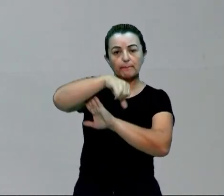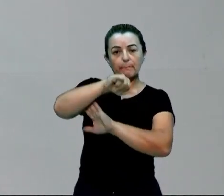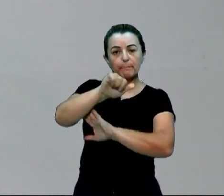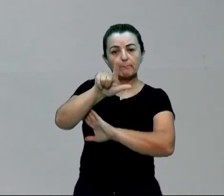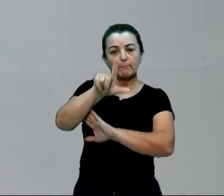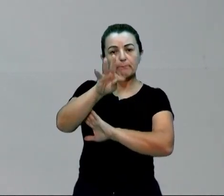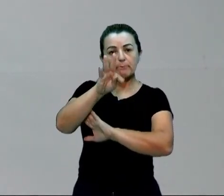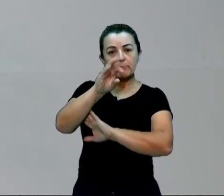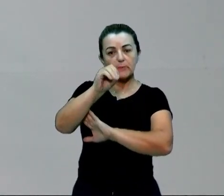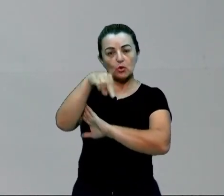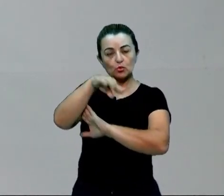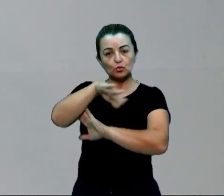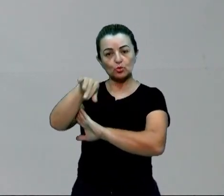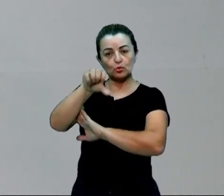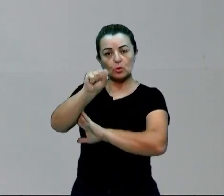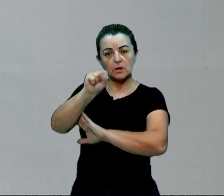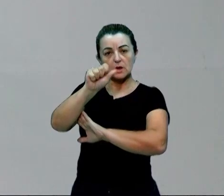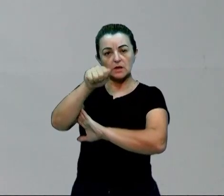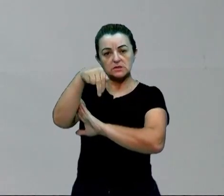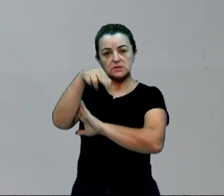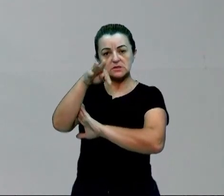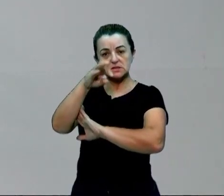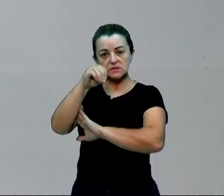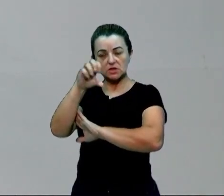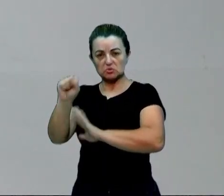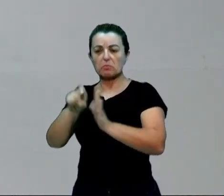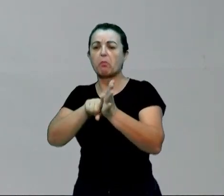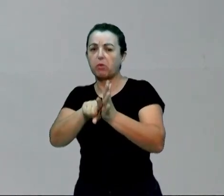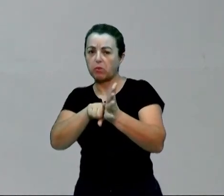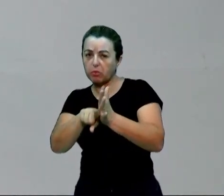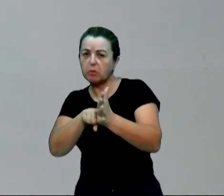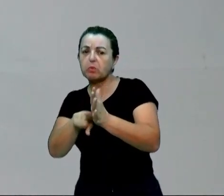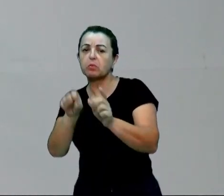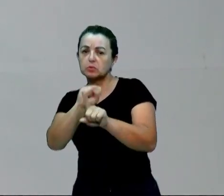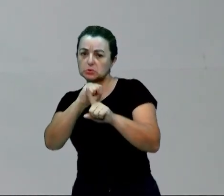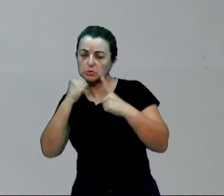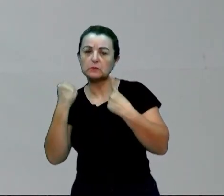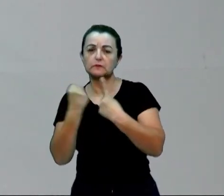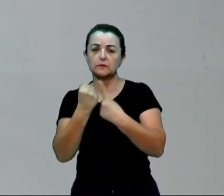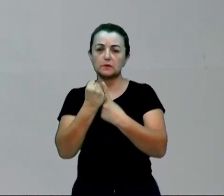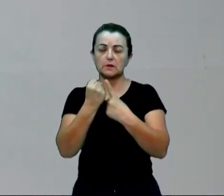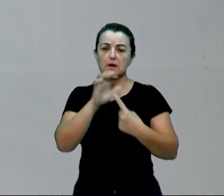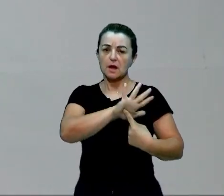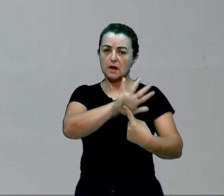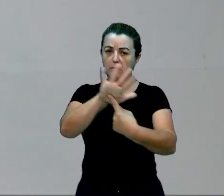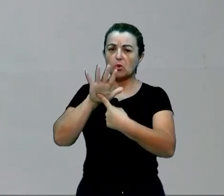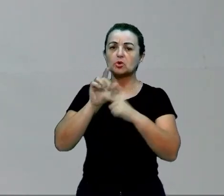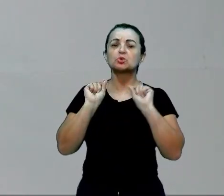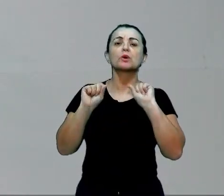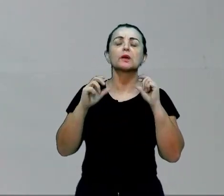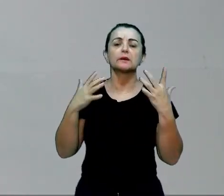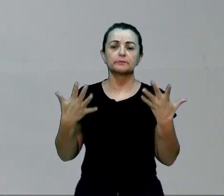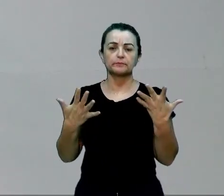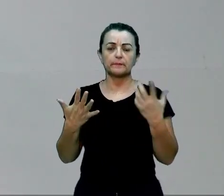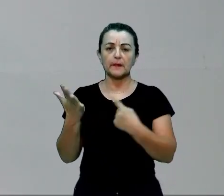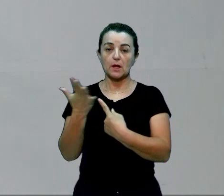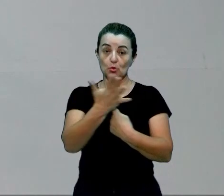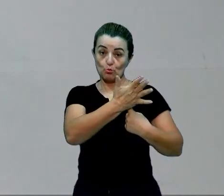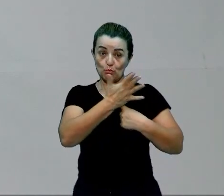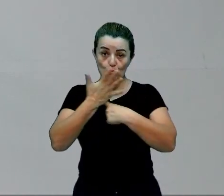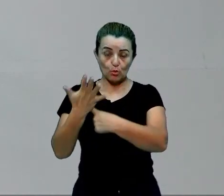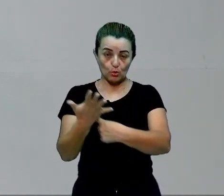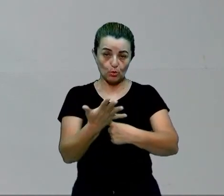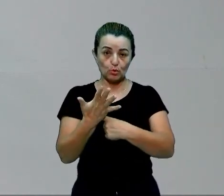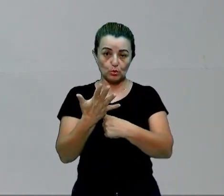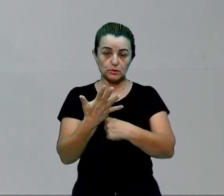grande intelectual do pensamento geográfico, ele nos mostra o quê através de suas análises? Ele nos mostra que